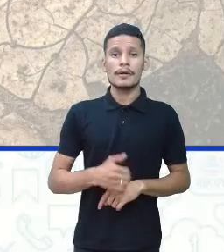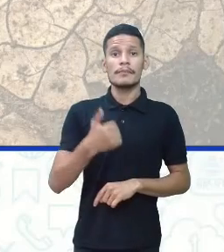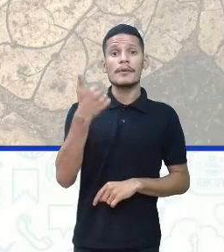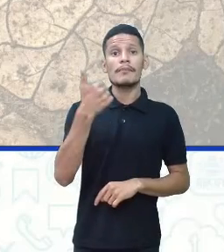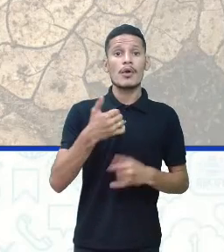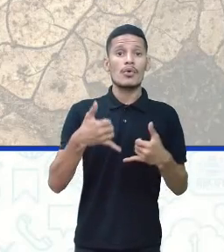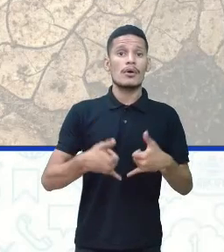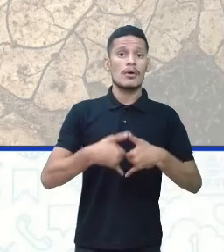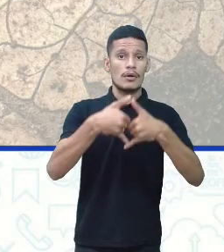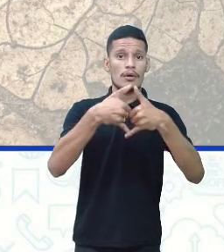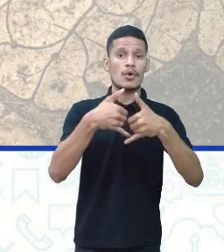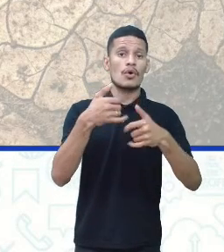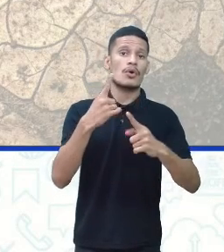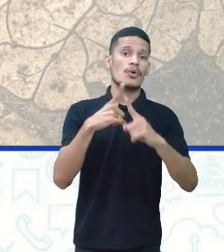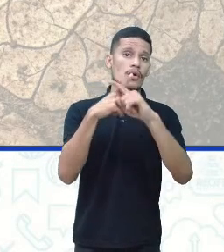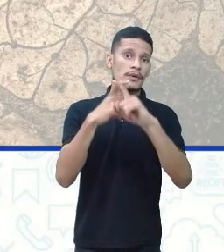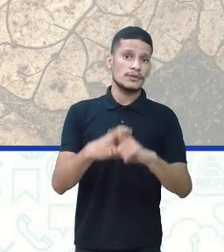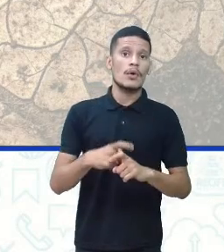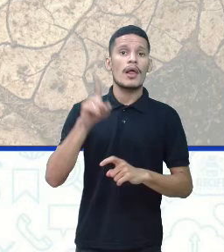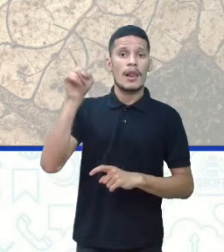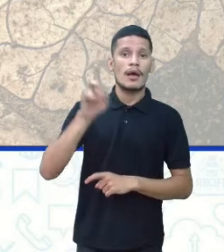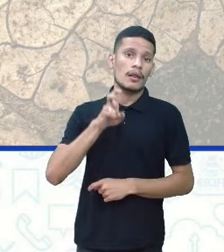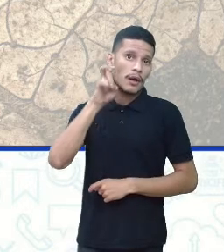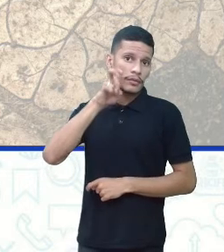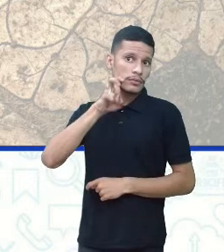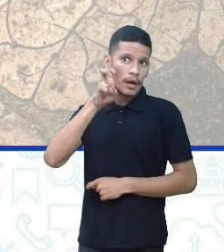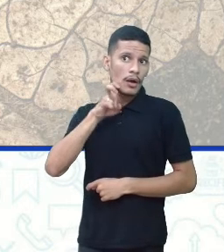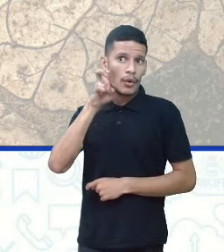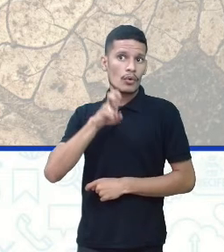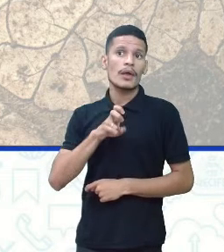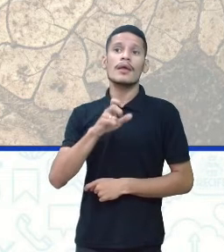competição, ela surge em Natal, né? Em